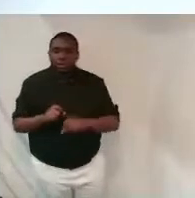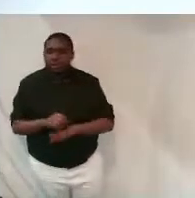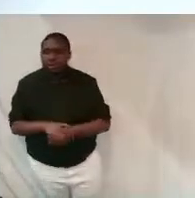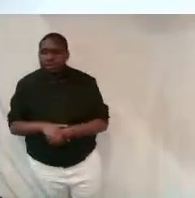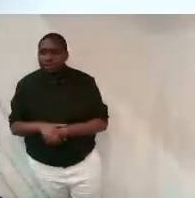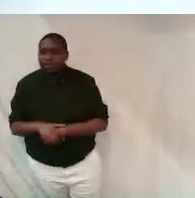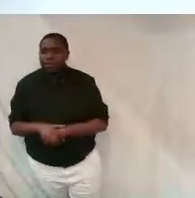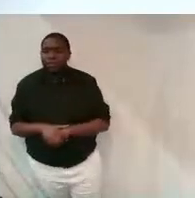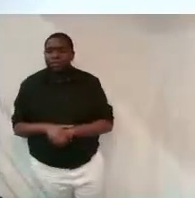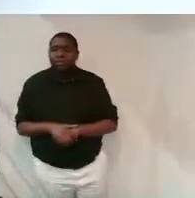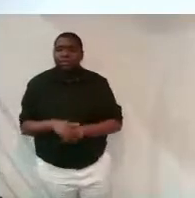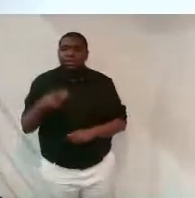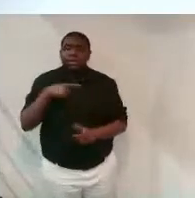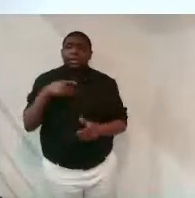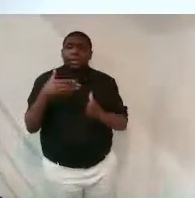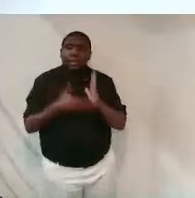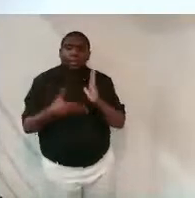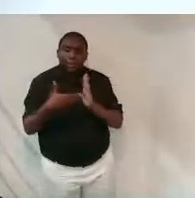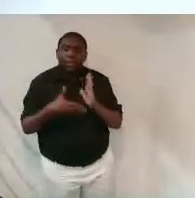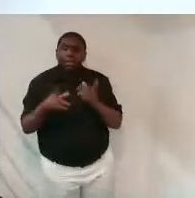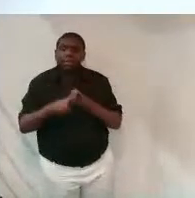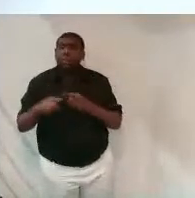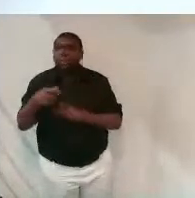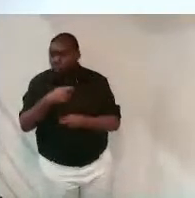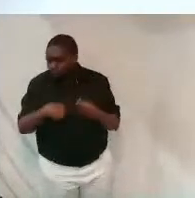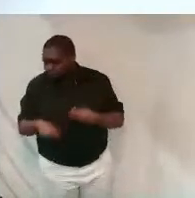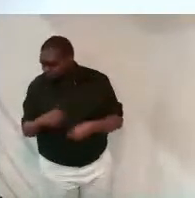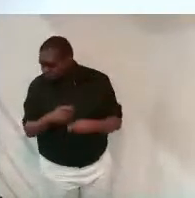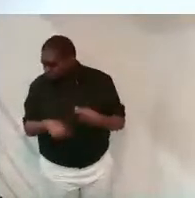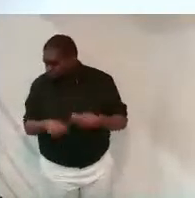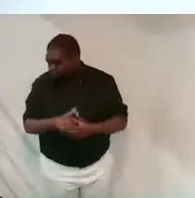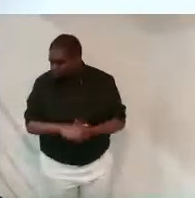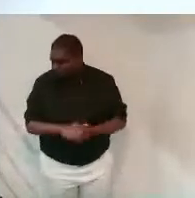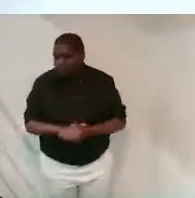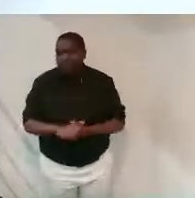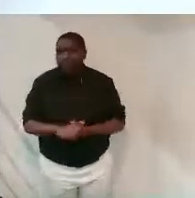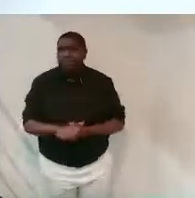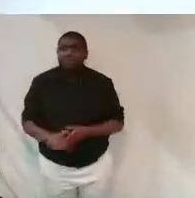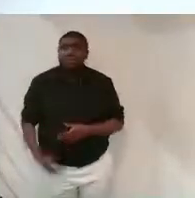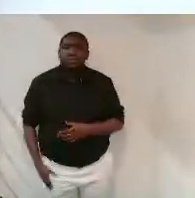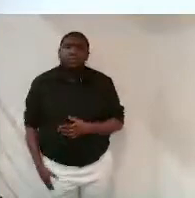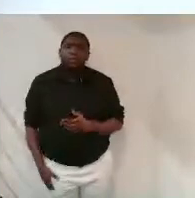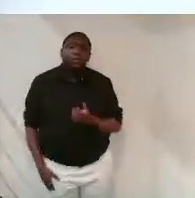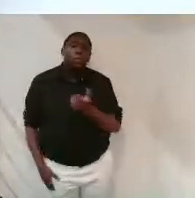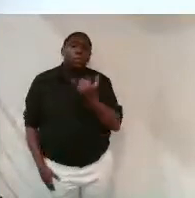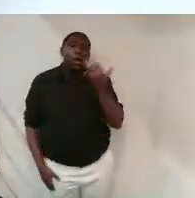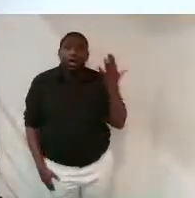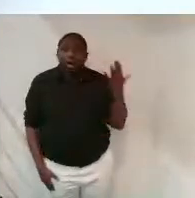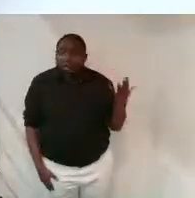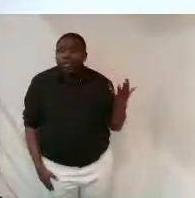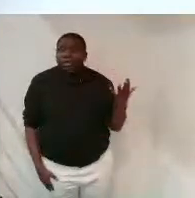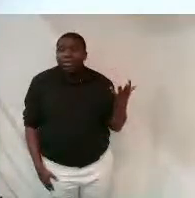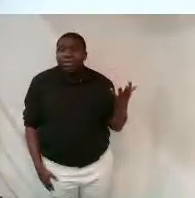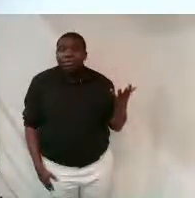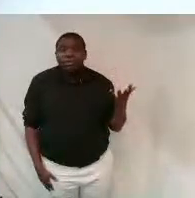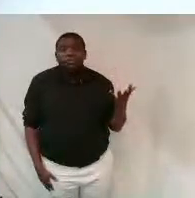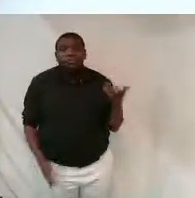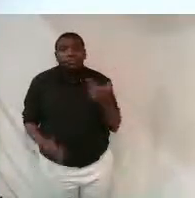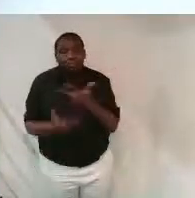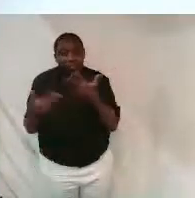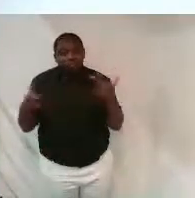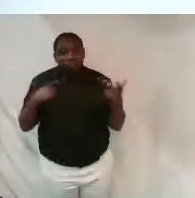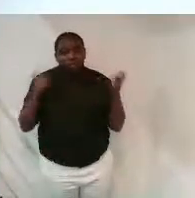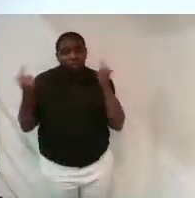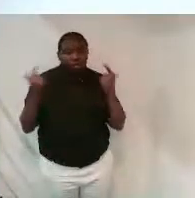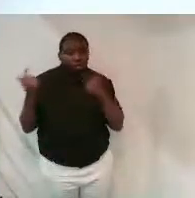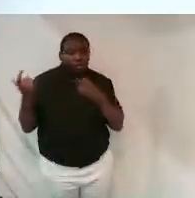uma certa delimitação e um controle, uma exigência de volumes a serem submetidos à logística reversa